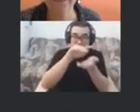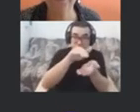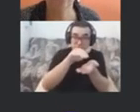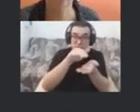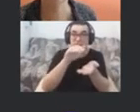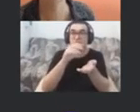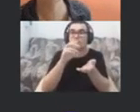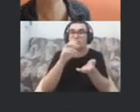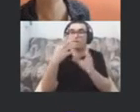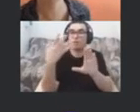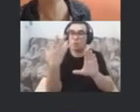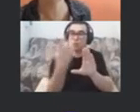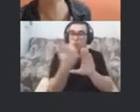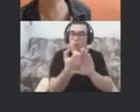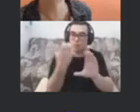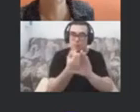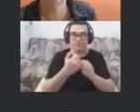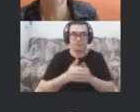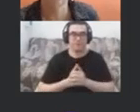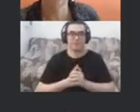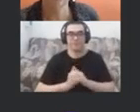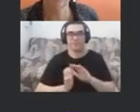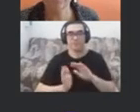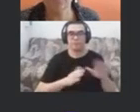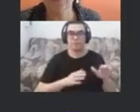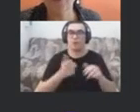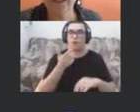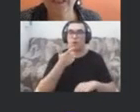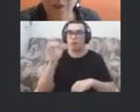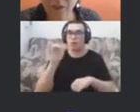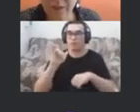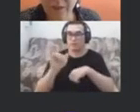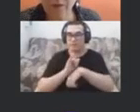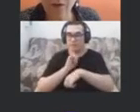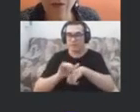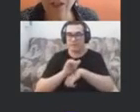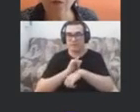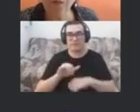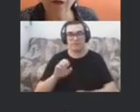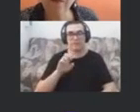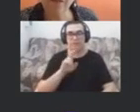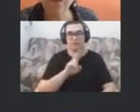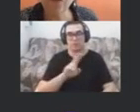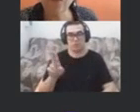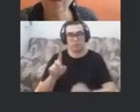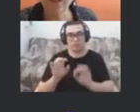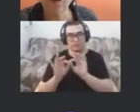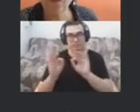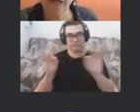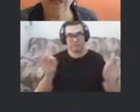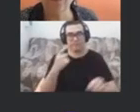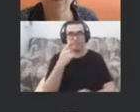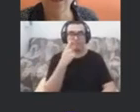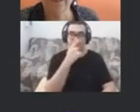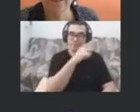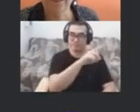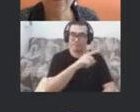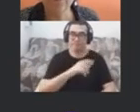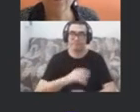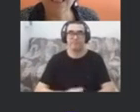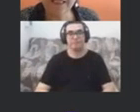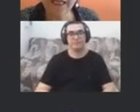outra técnica que nós temos no laboratório é a espectrometria de emissão óptica com plasma indutivamente